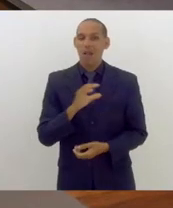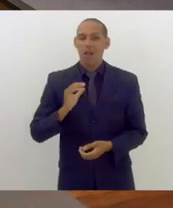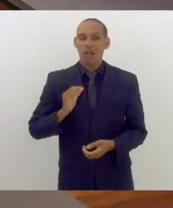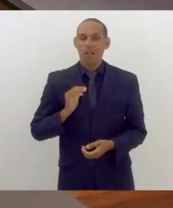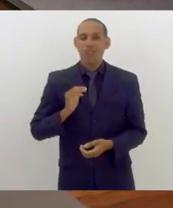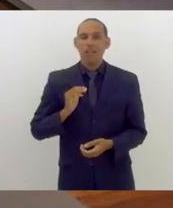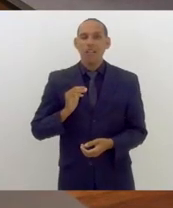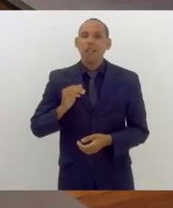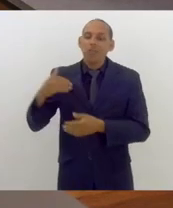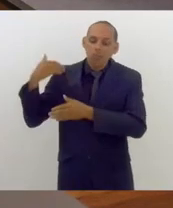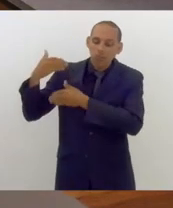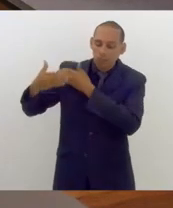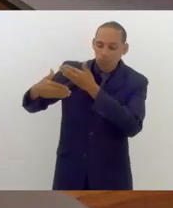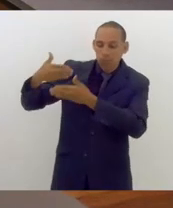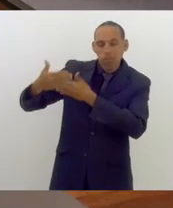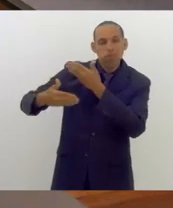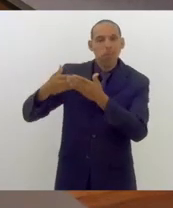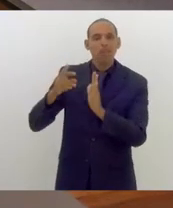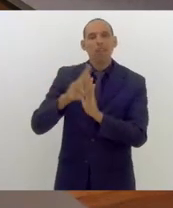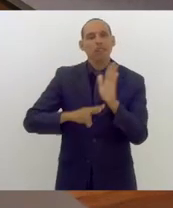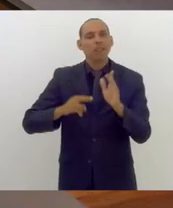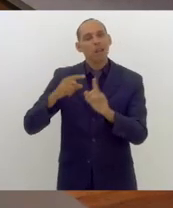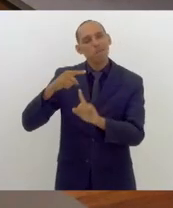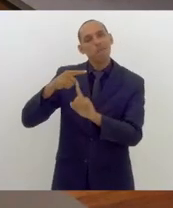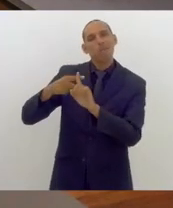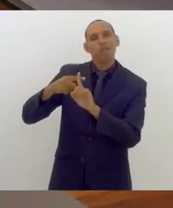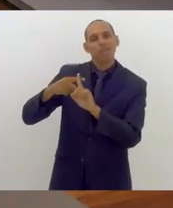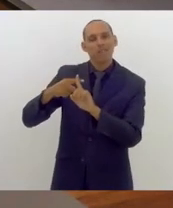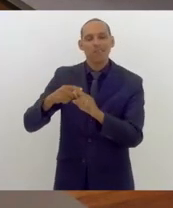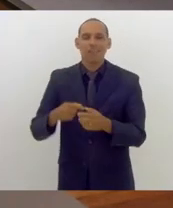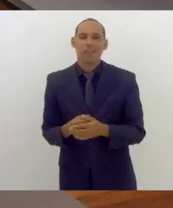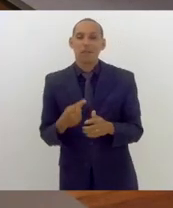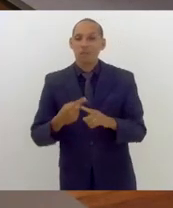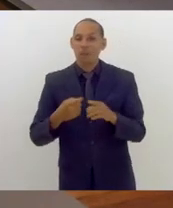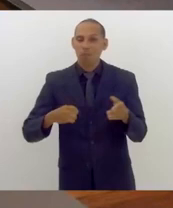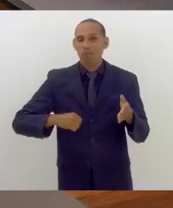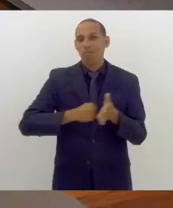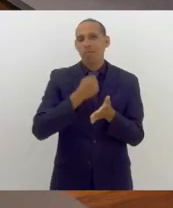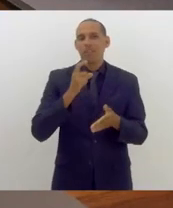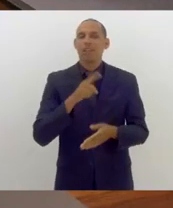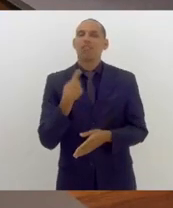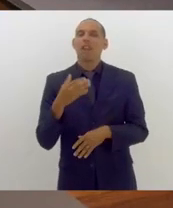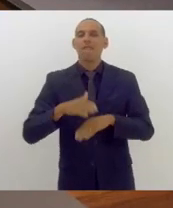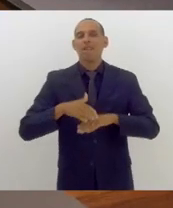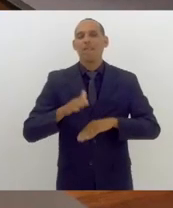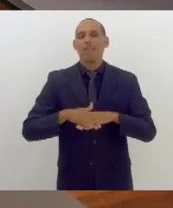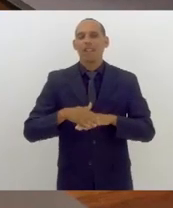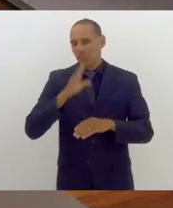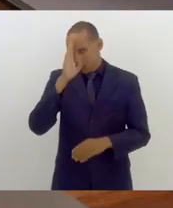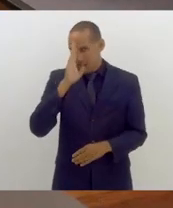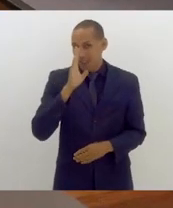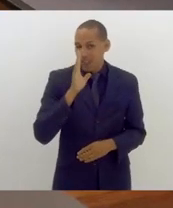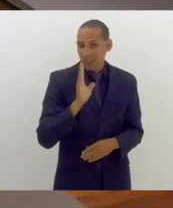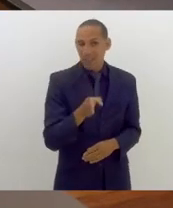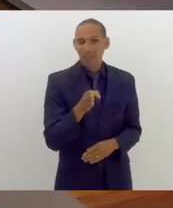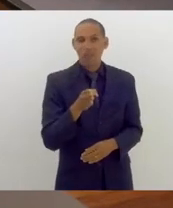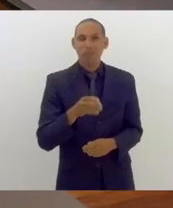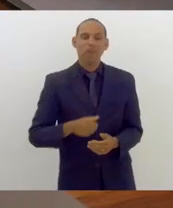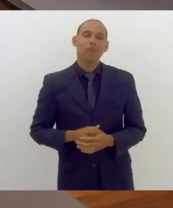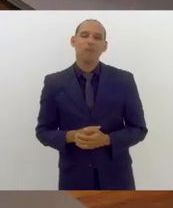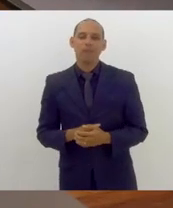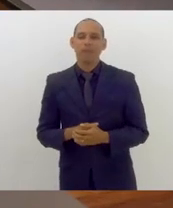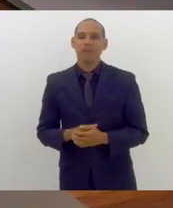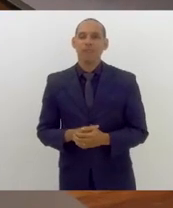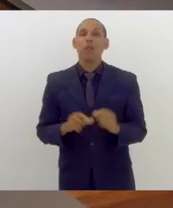vem tendo resultado positiva através do embate que por muitas vezes nós fazemos diretamente no caso a